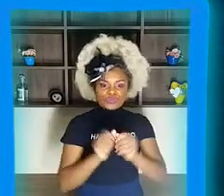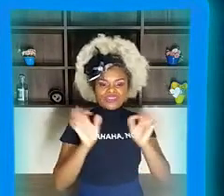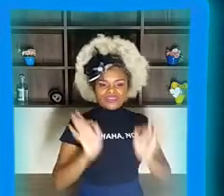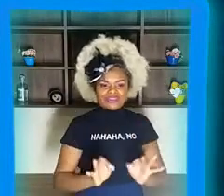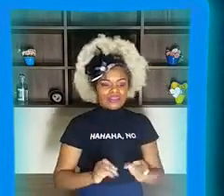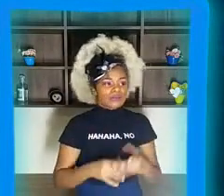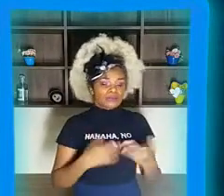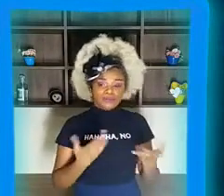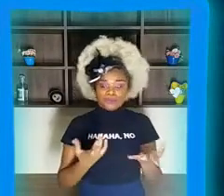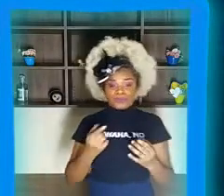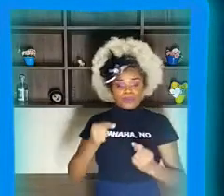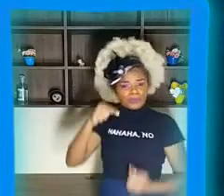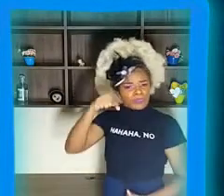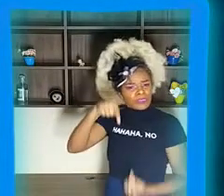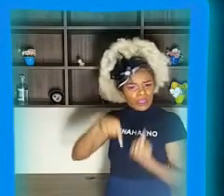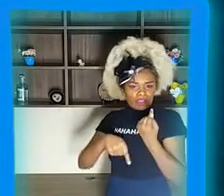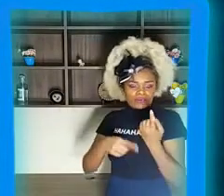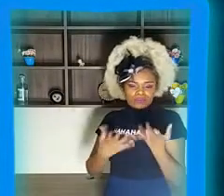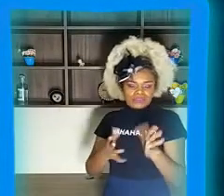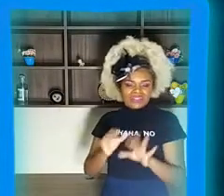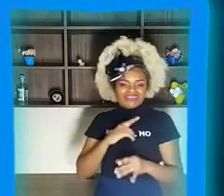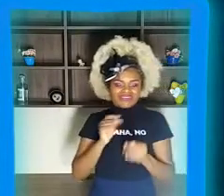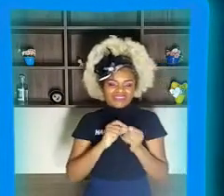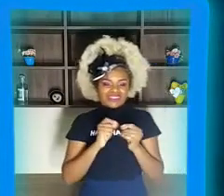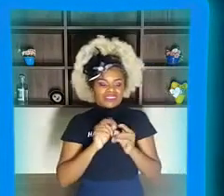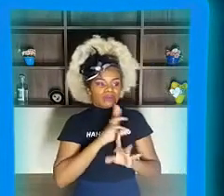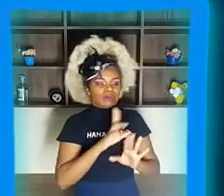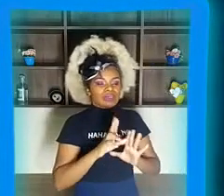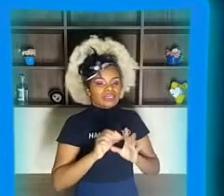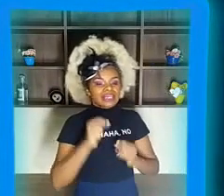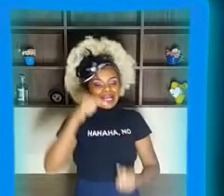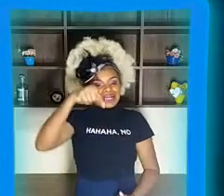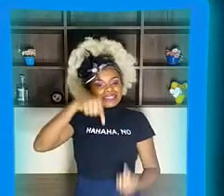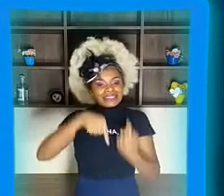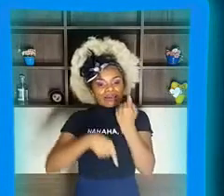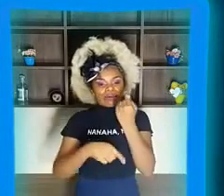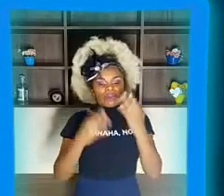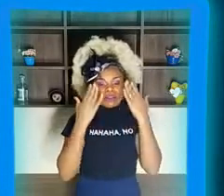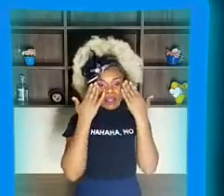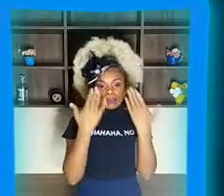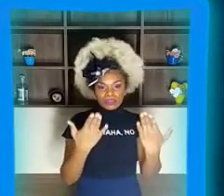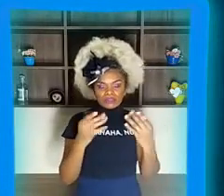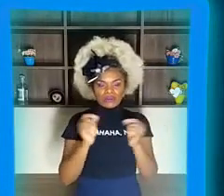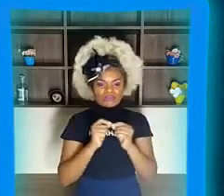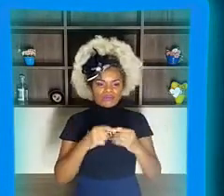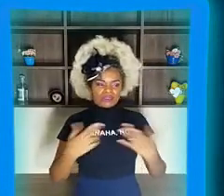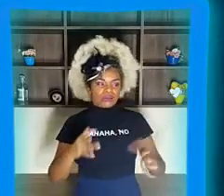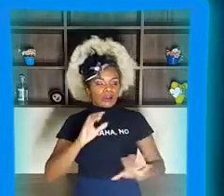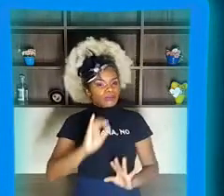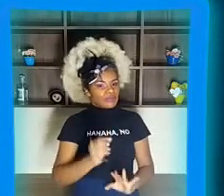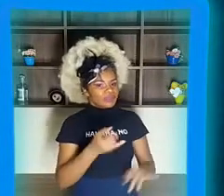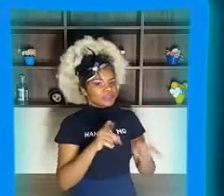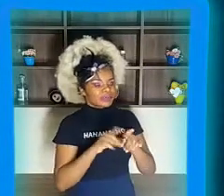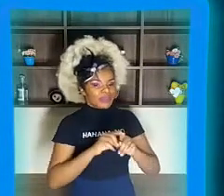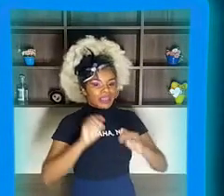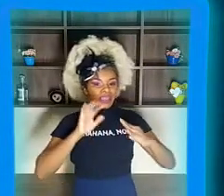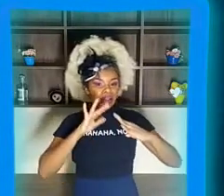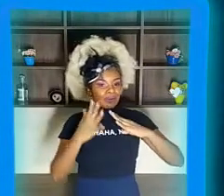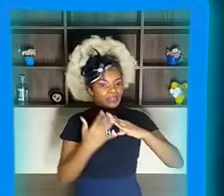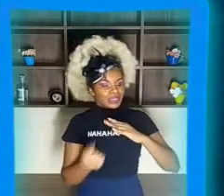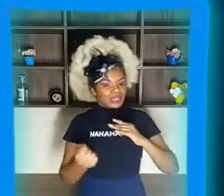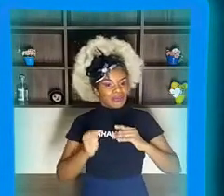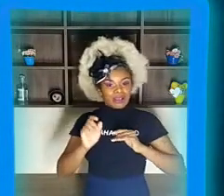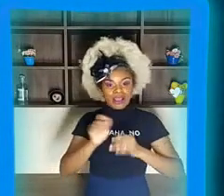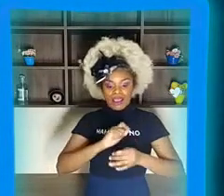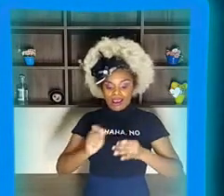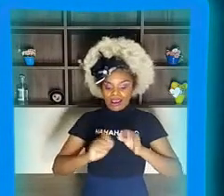Inferno. Entre o Céu e o Inferno, está no nosso canal do YouTube e estamos aproveitando a quarentena para escrever o